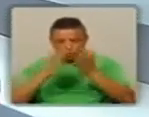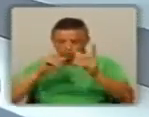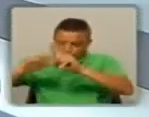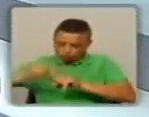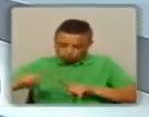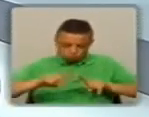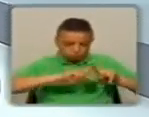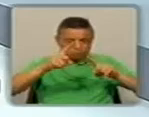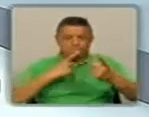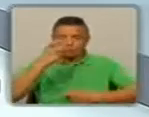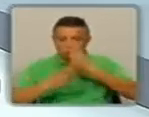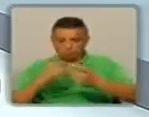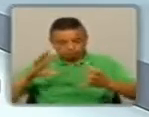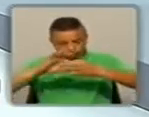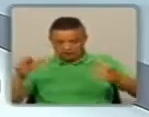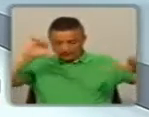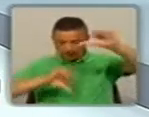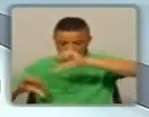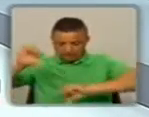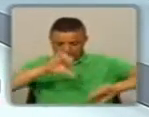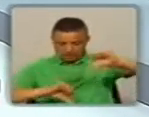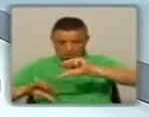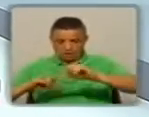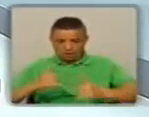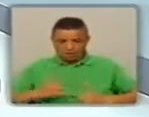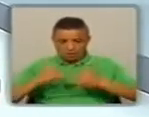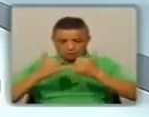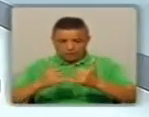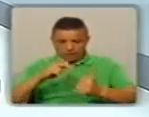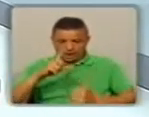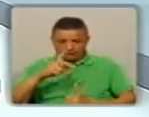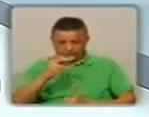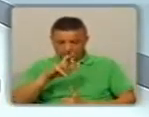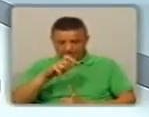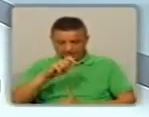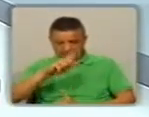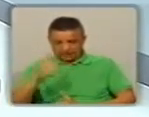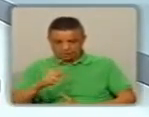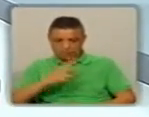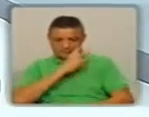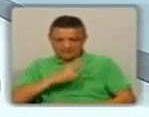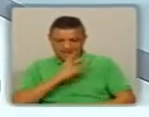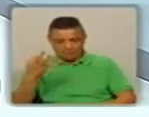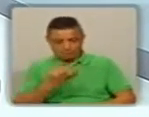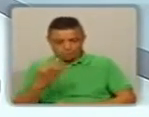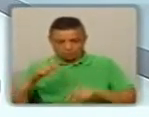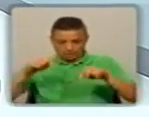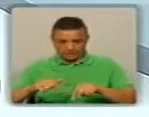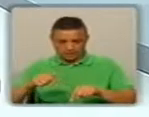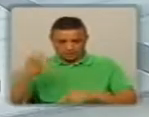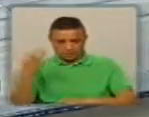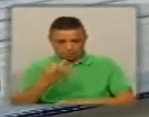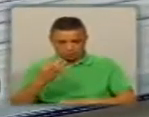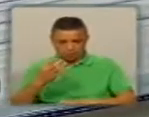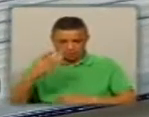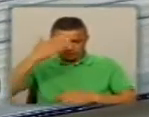perguntas fascinantes sobre química. Depois de Walter Alvarez e da editora da Universidade do Porto, um senhor que esteve aqui no Porto, precisamente